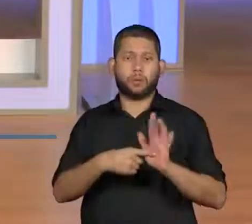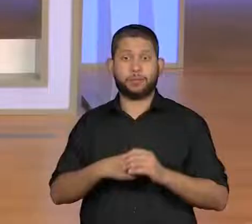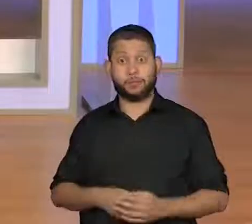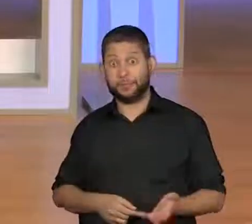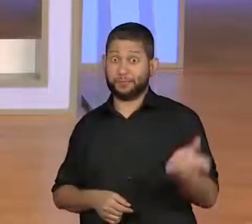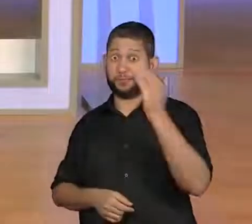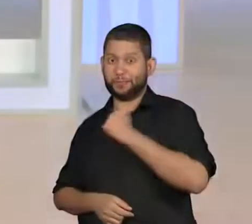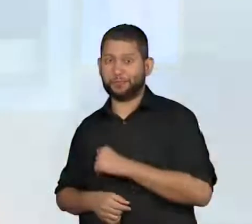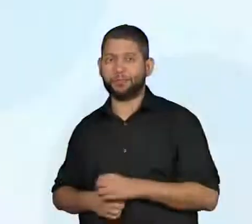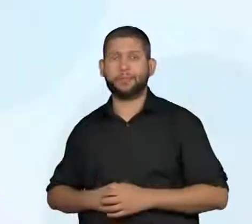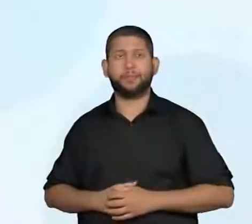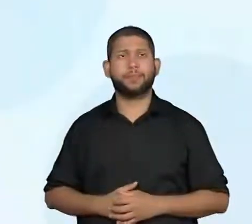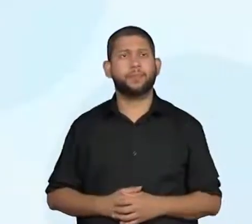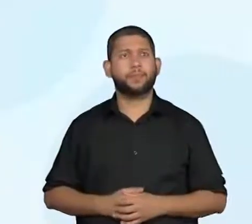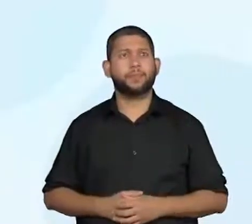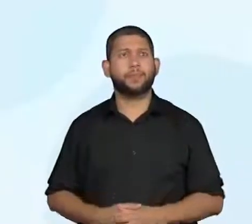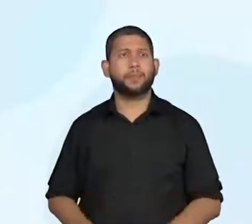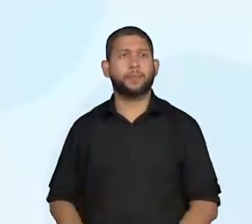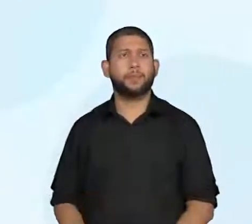comigo.